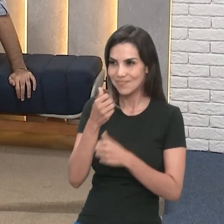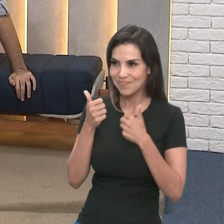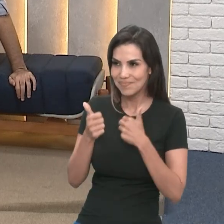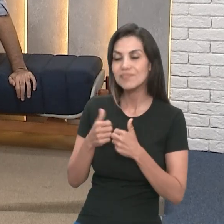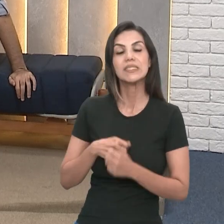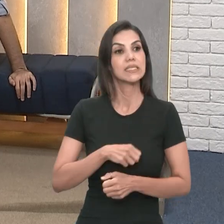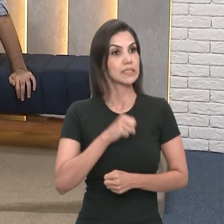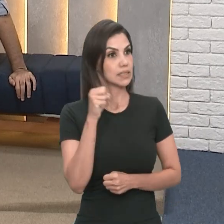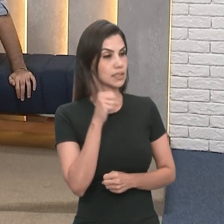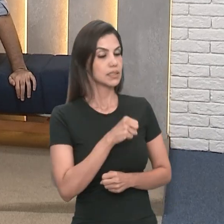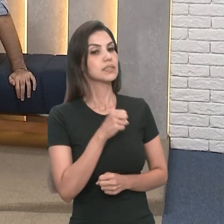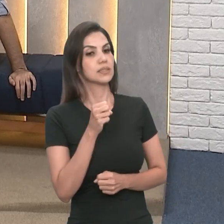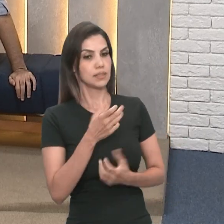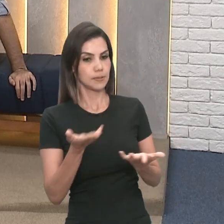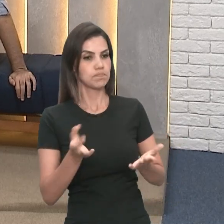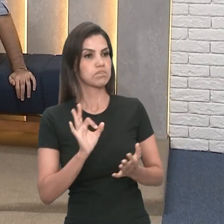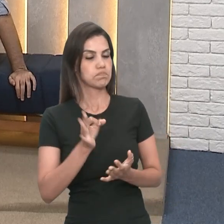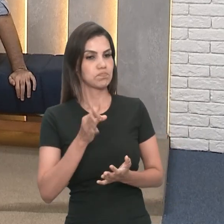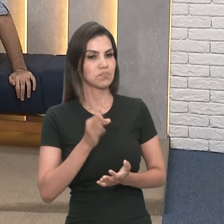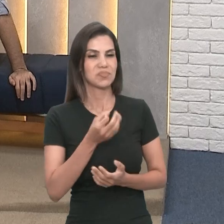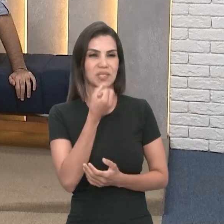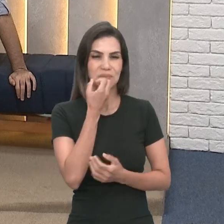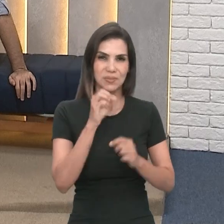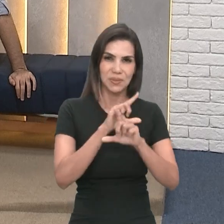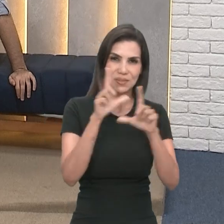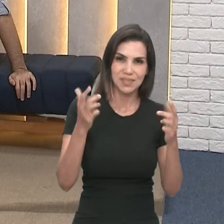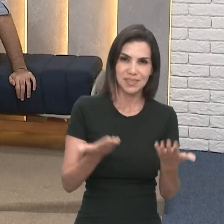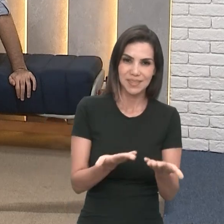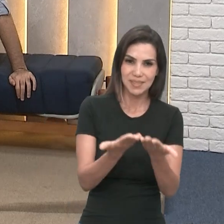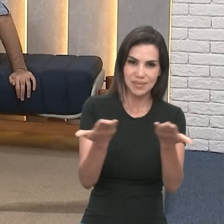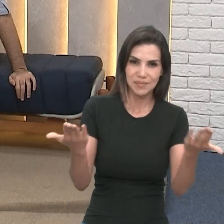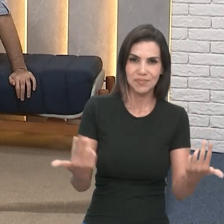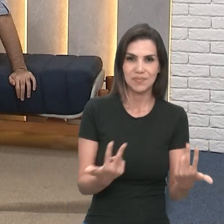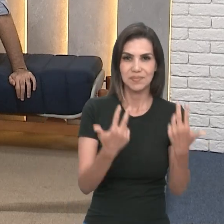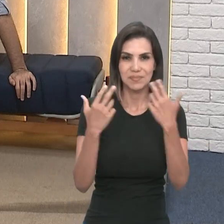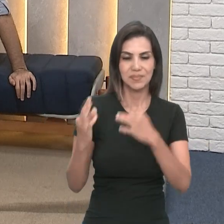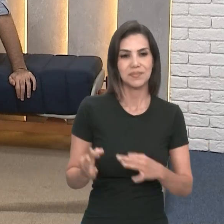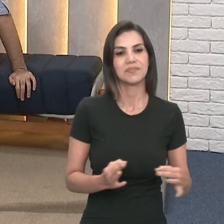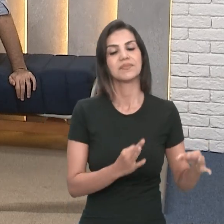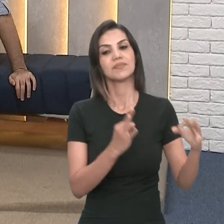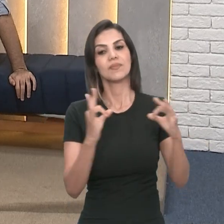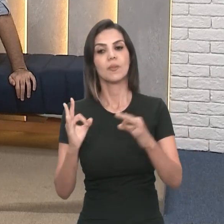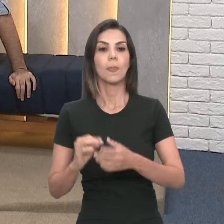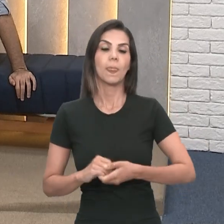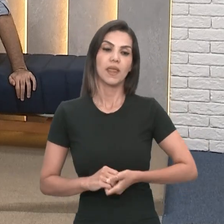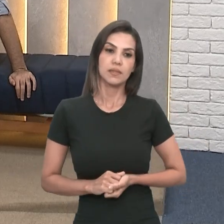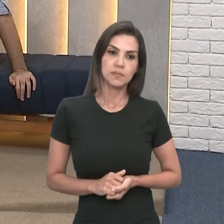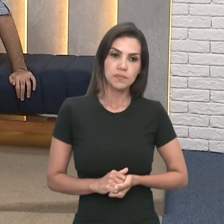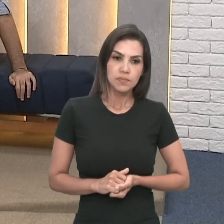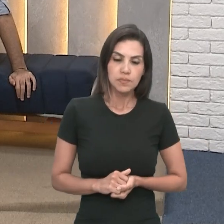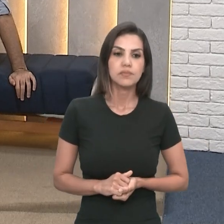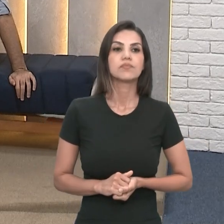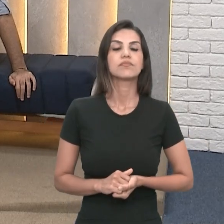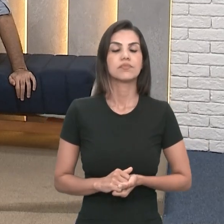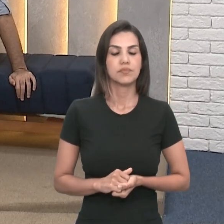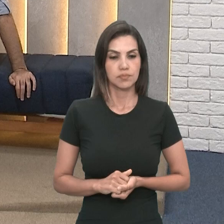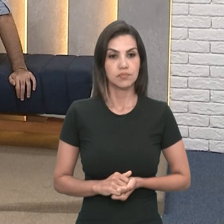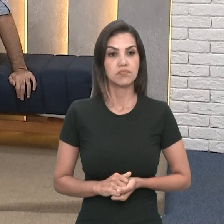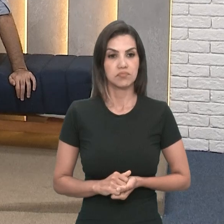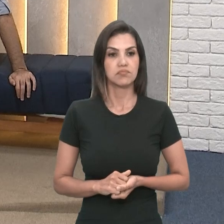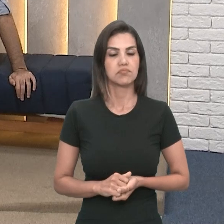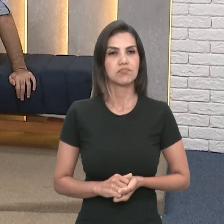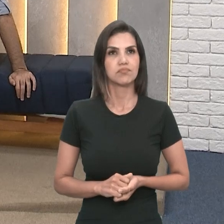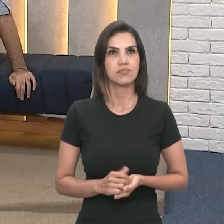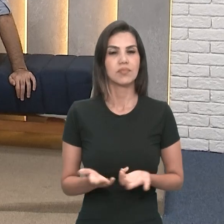Isso mesmo, Cássio. Primeiramente, bom dia, né? Bom dia a quem está nos assistindo. E para mim é